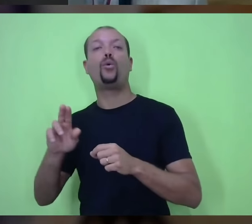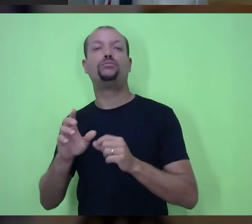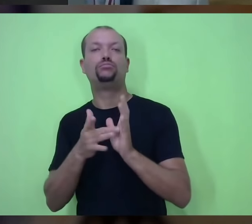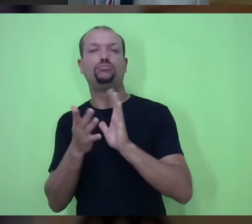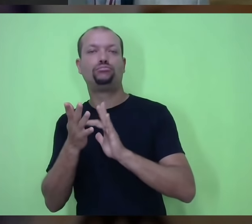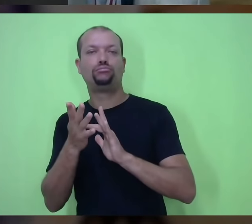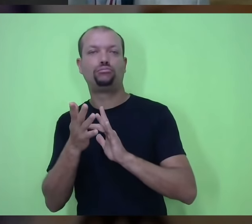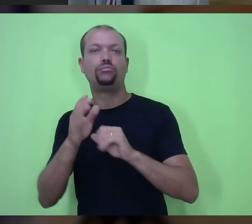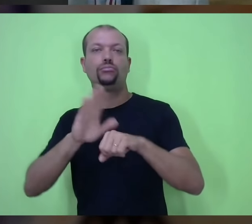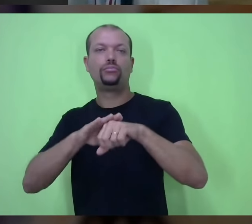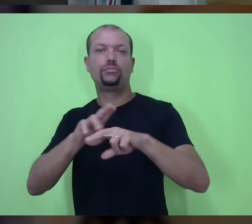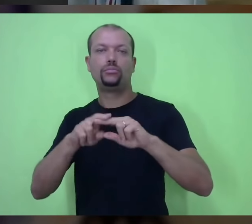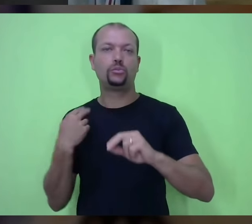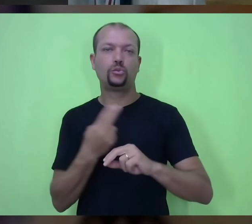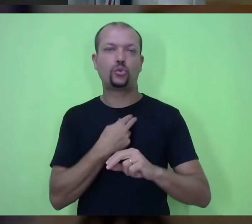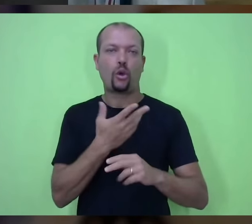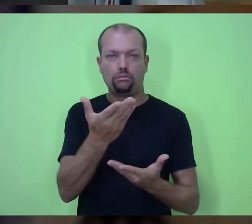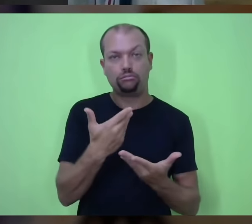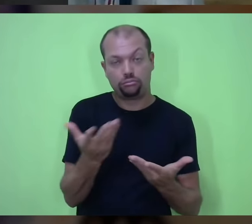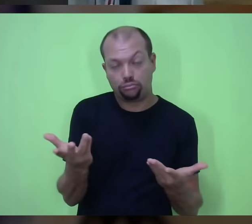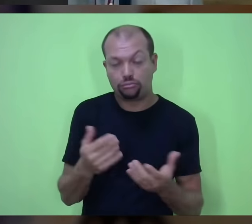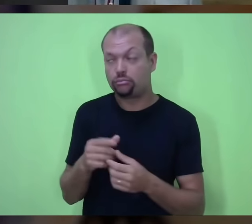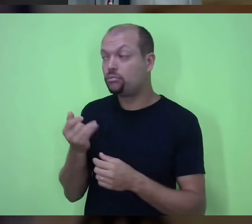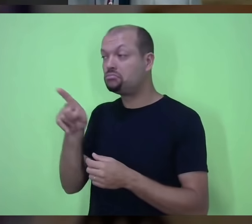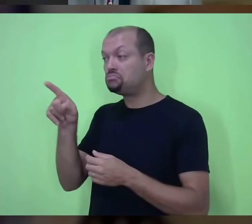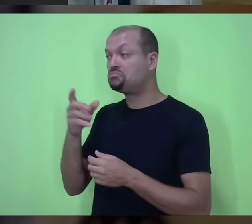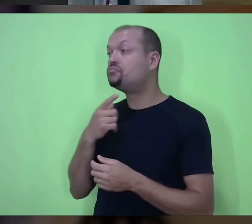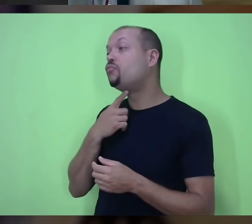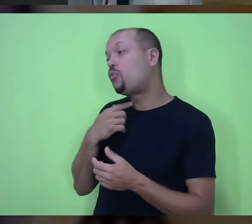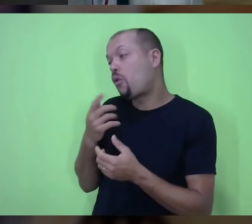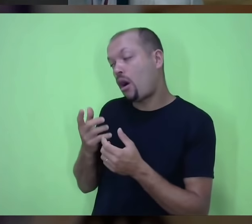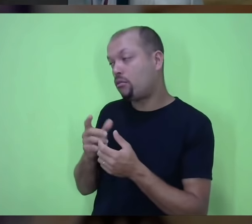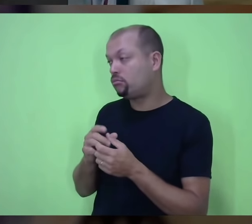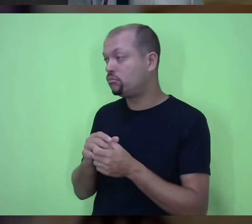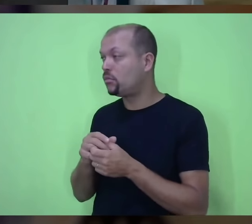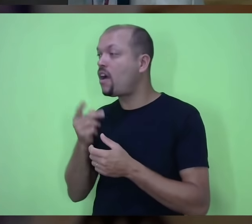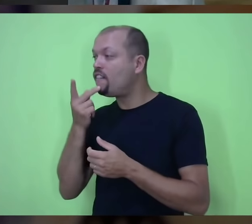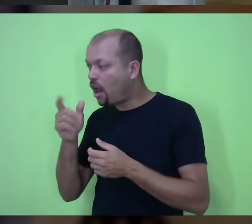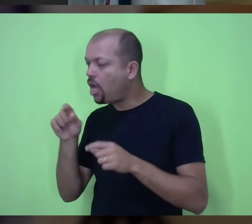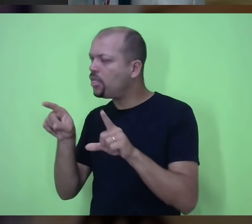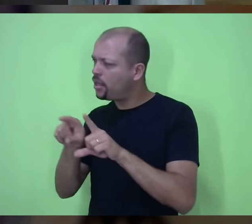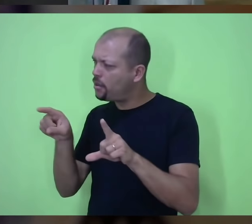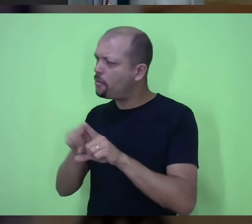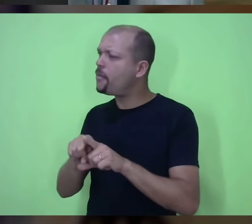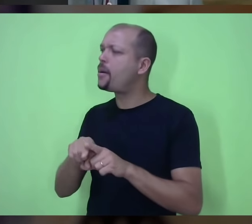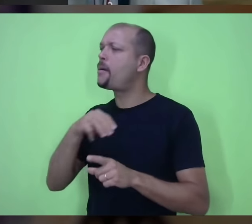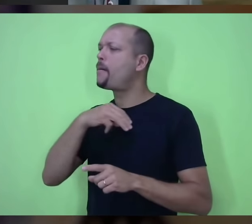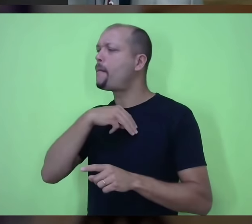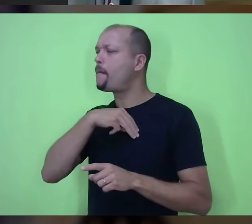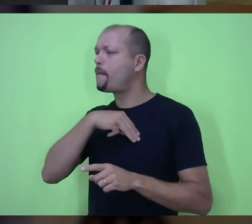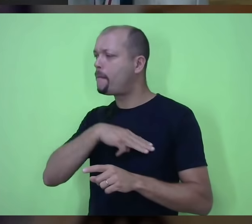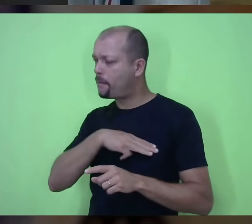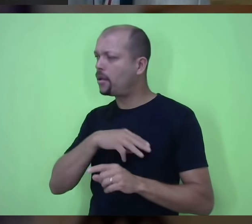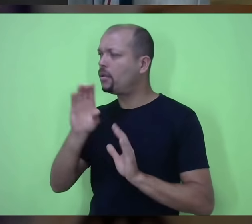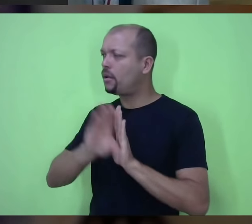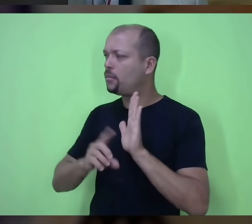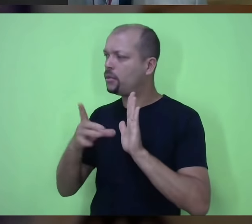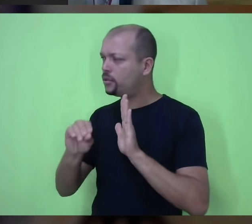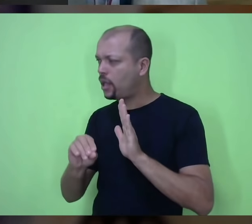E se tiver alguma relação que você quiser fazer com os textos de Mateus 10, 2 Timóteo 1 também,